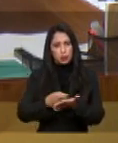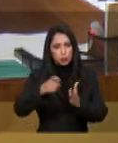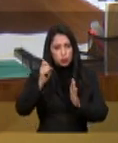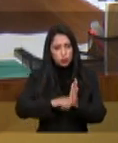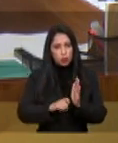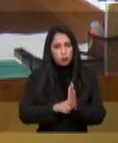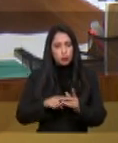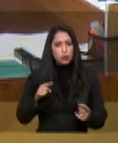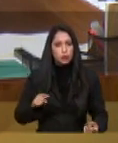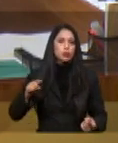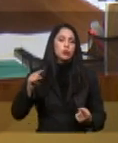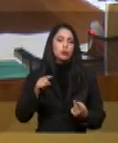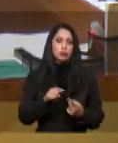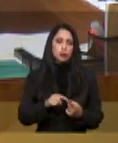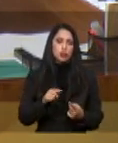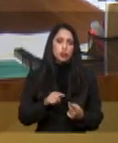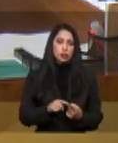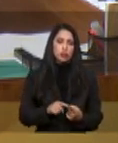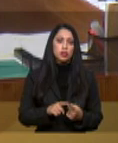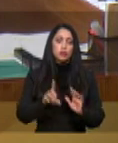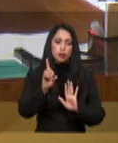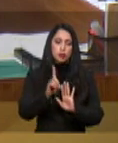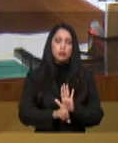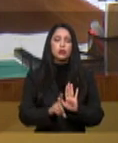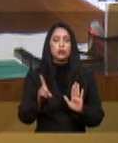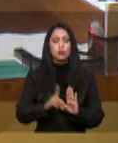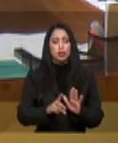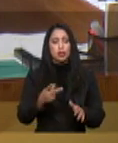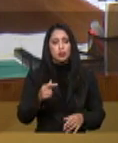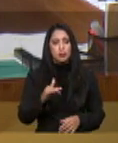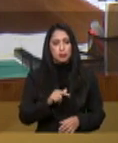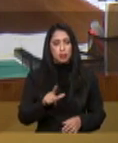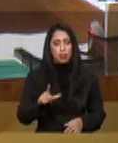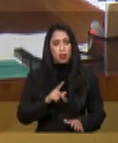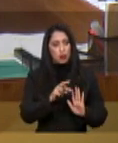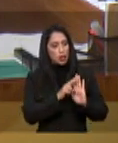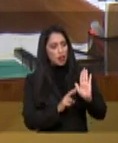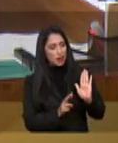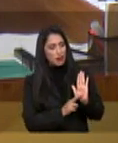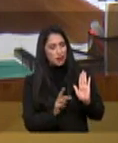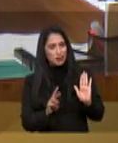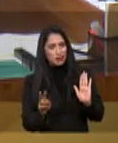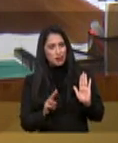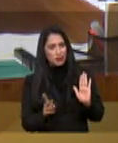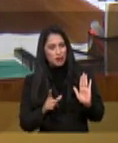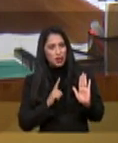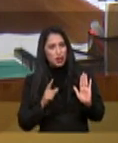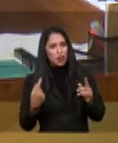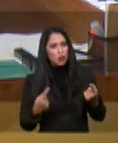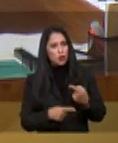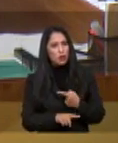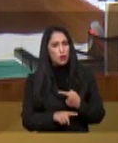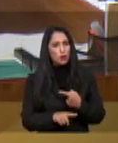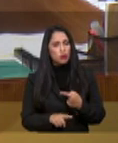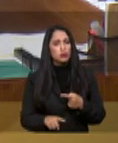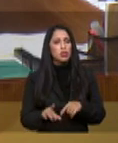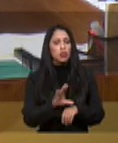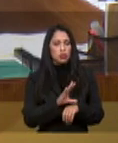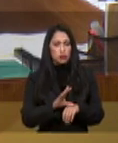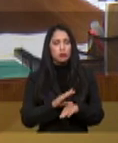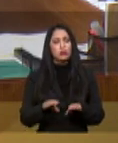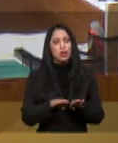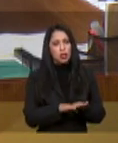objetivos fundamentais da República e com a finalidade do direito penal. A norma impugnada não fragiliza o princípio constitucional da igualdade, a ausência